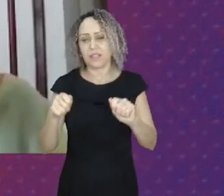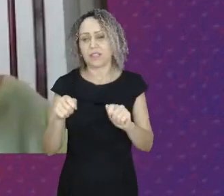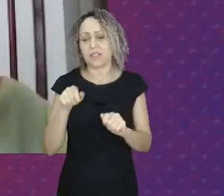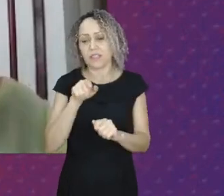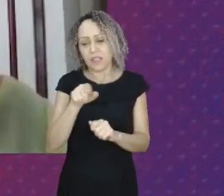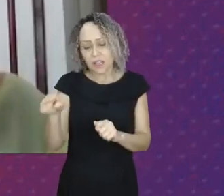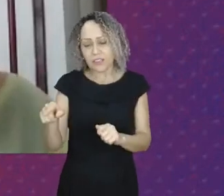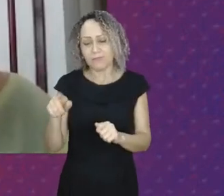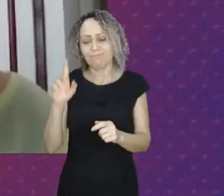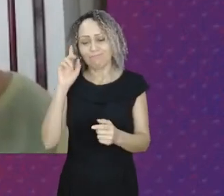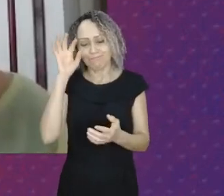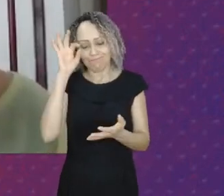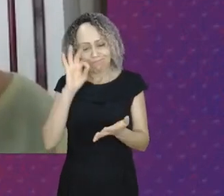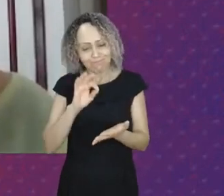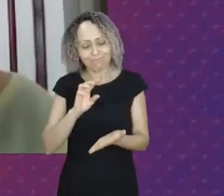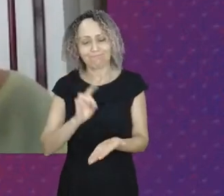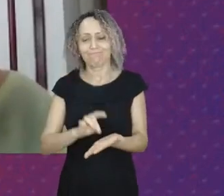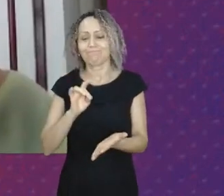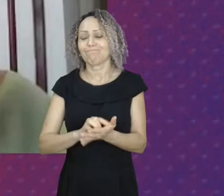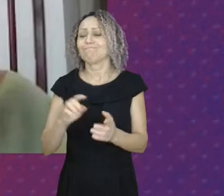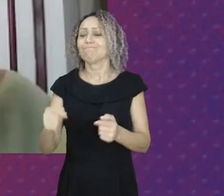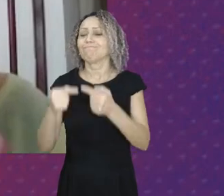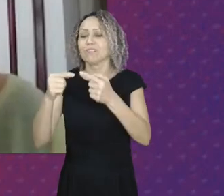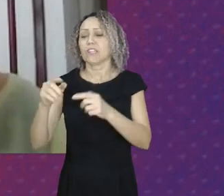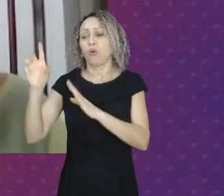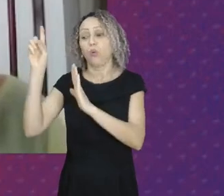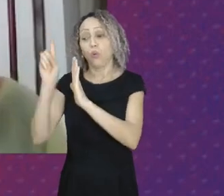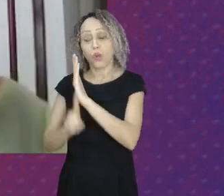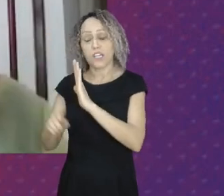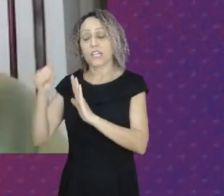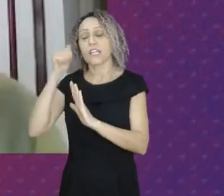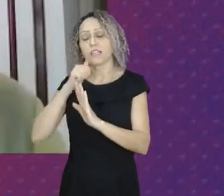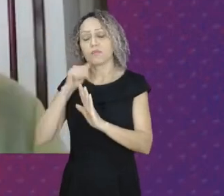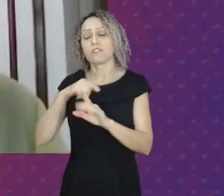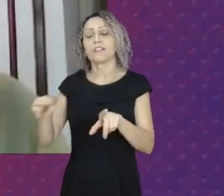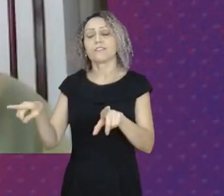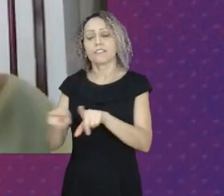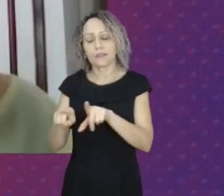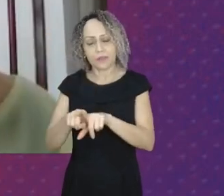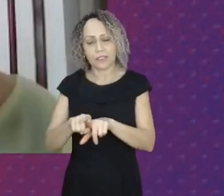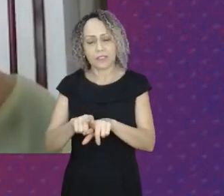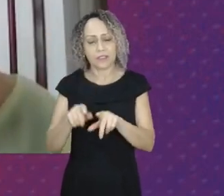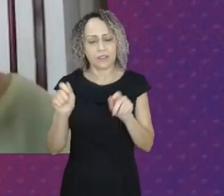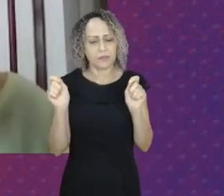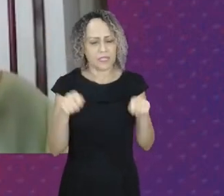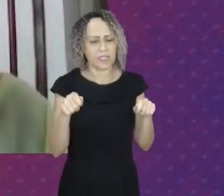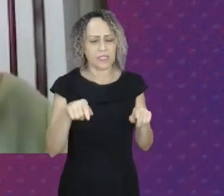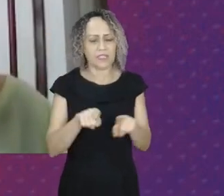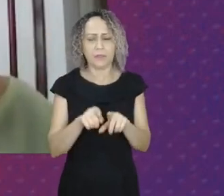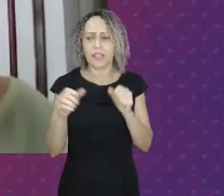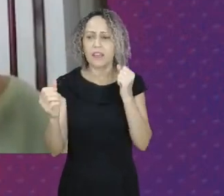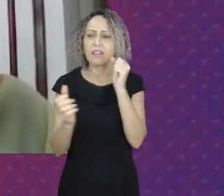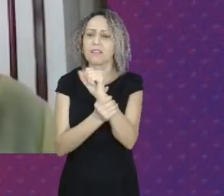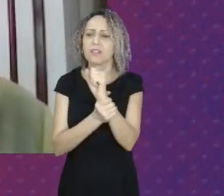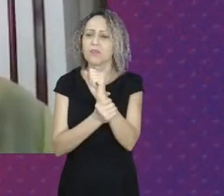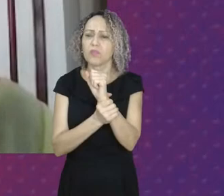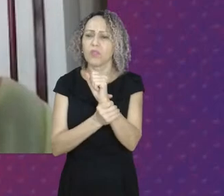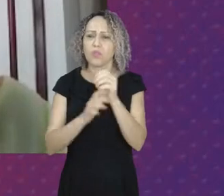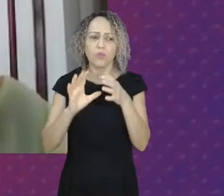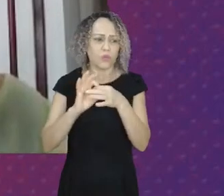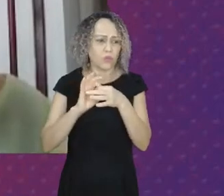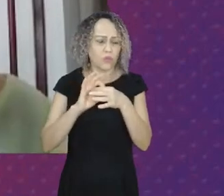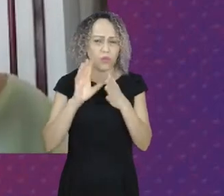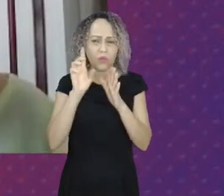estejam contemplados os direitos das mulheres. Mas também é necessário assegurar o direito livre